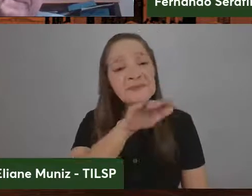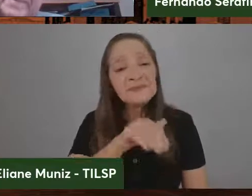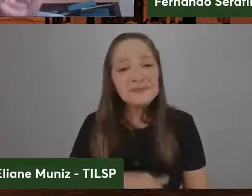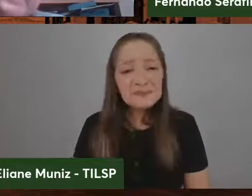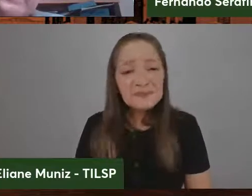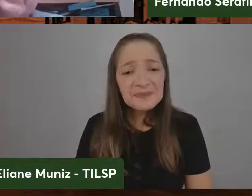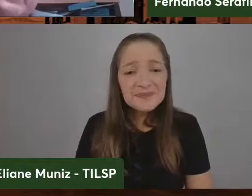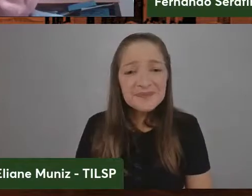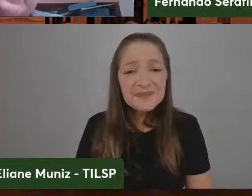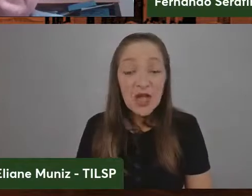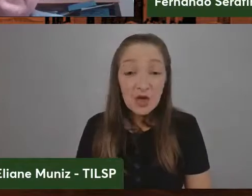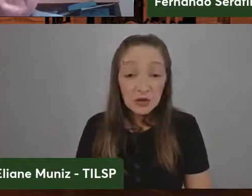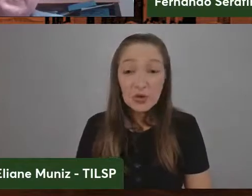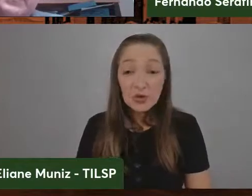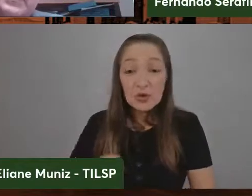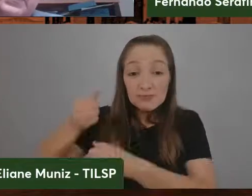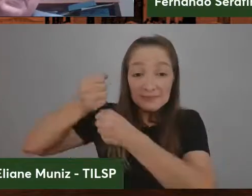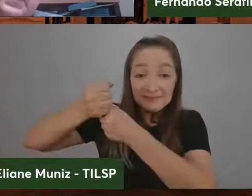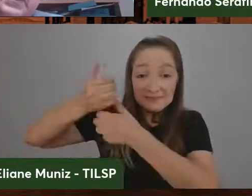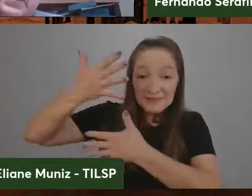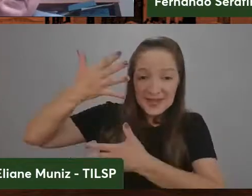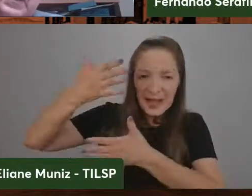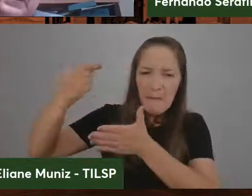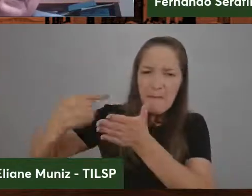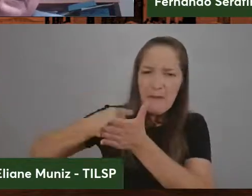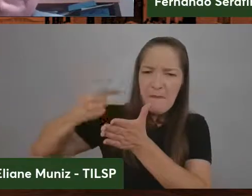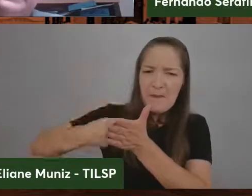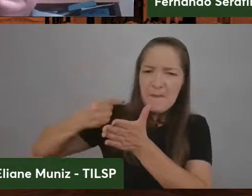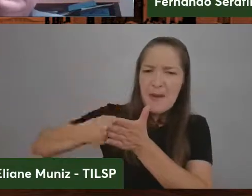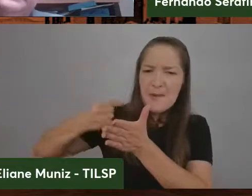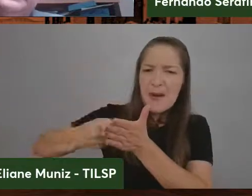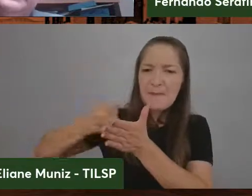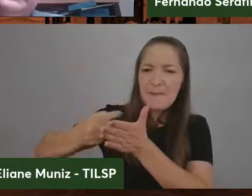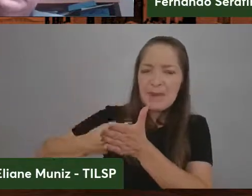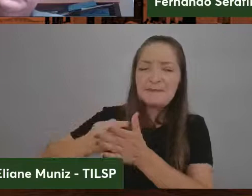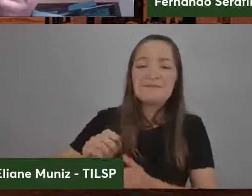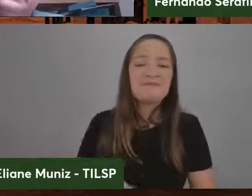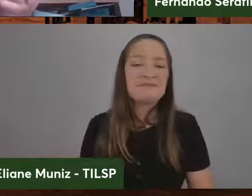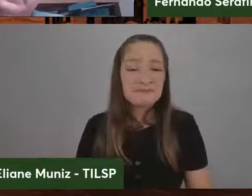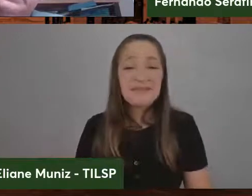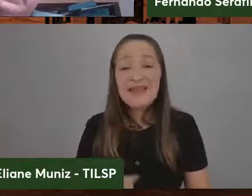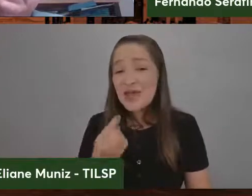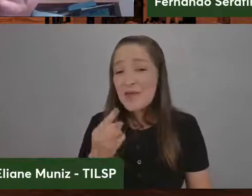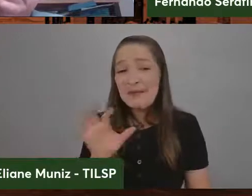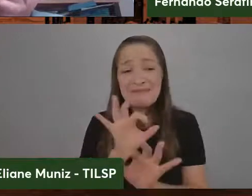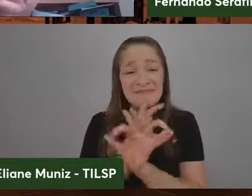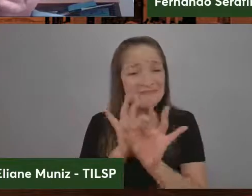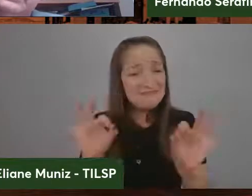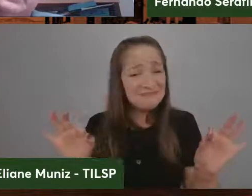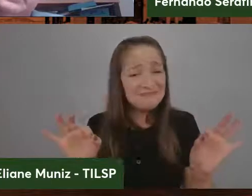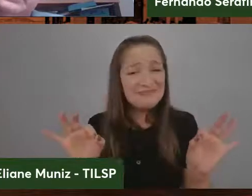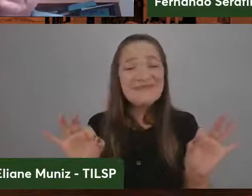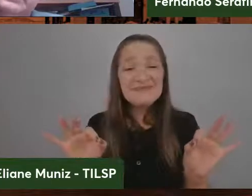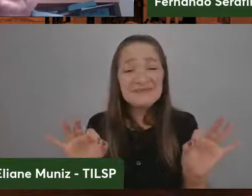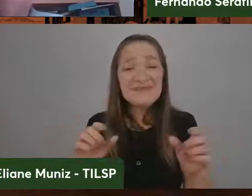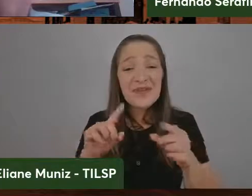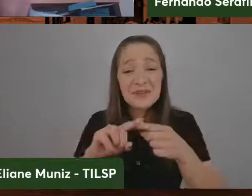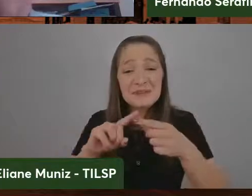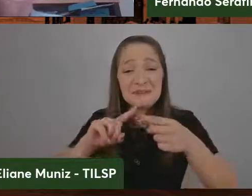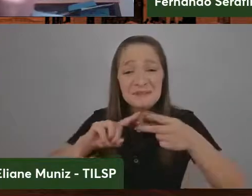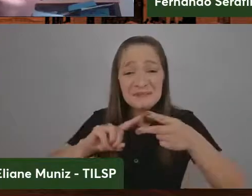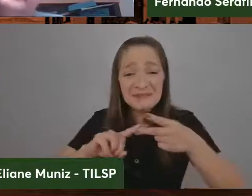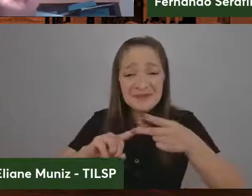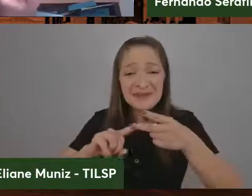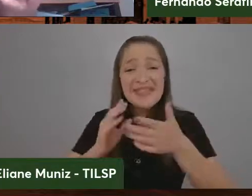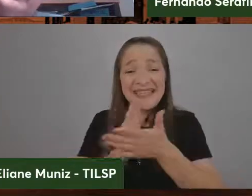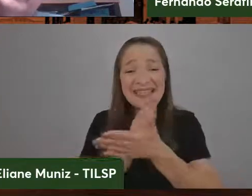Ainda no nosso chat, né, as perguntas vão chegando aqui, tem uma aqui que eu achei sensacional também, é uma pergunta em duas partes, a segunda parte eu